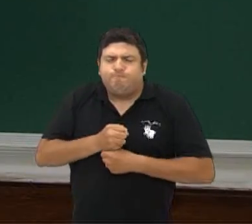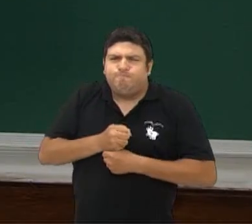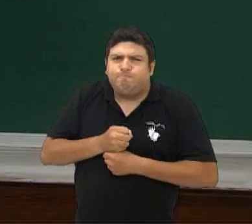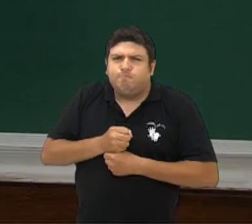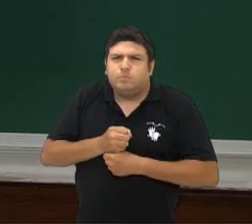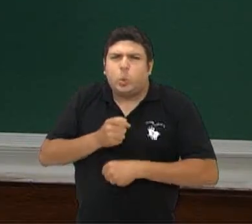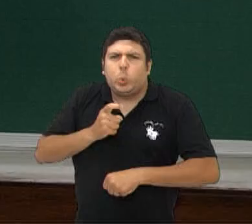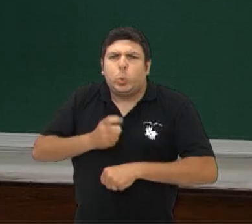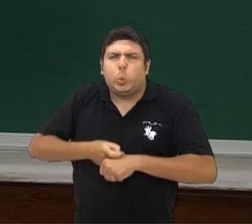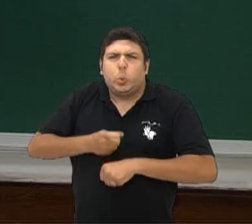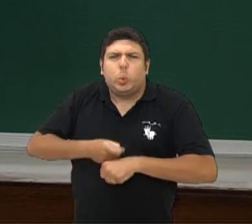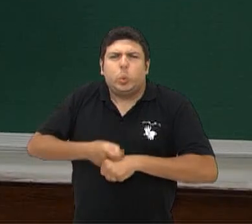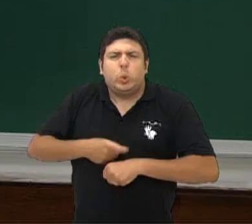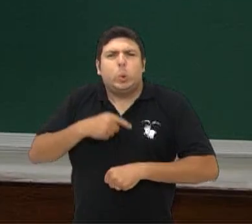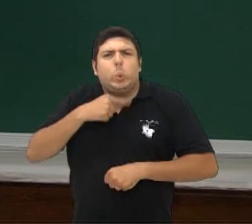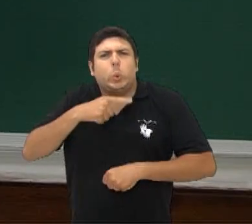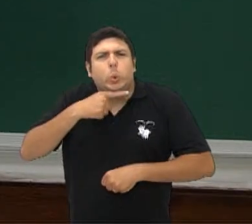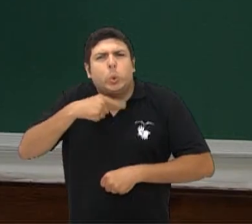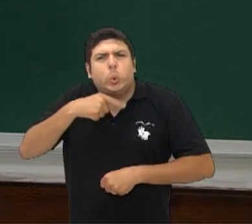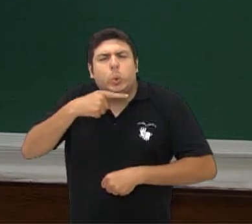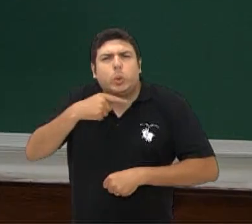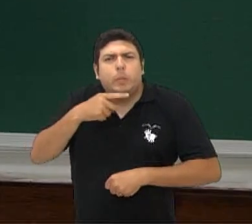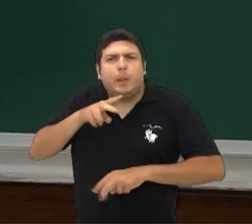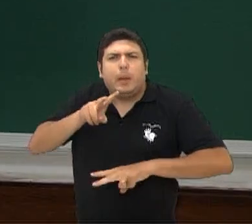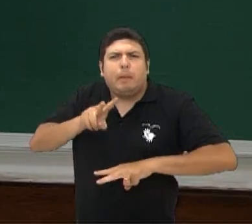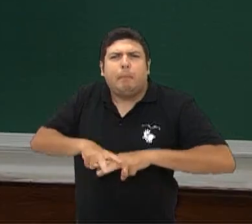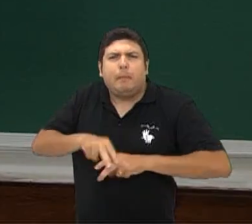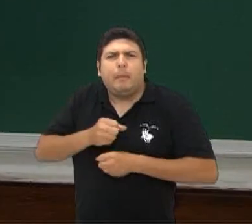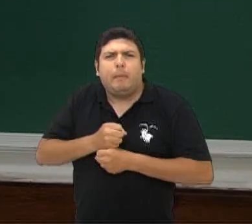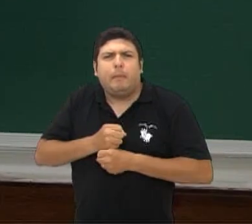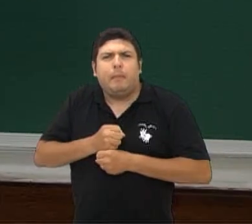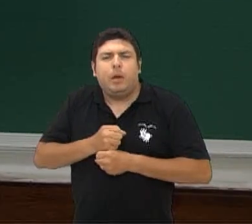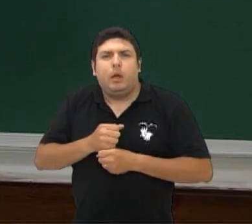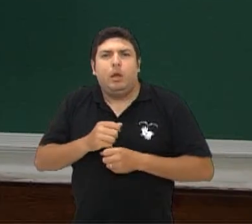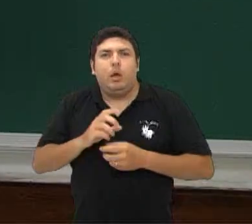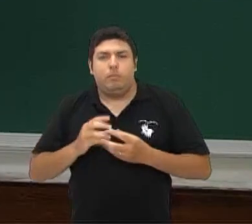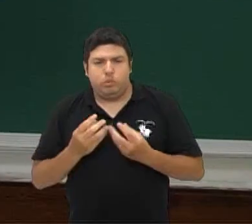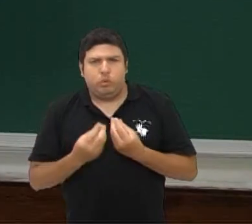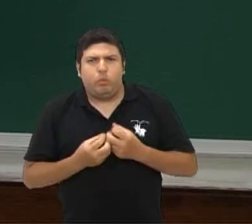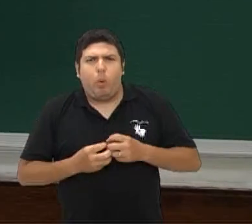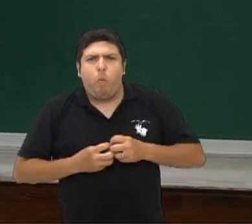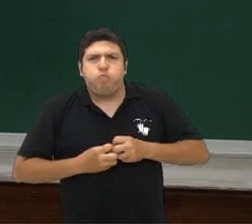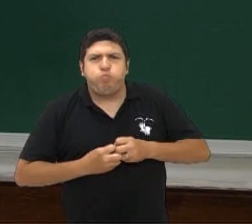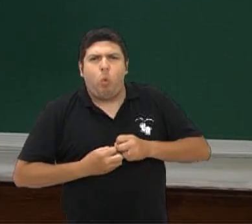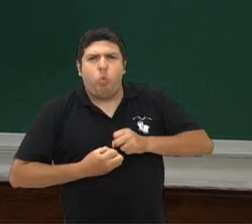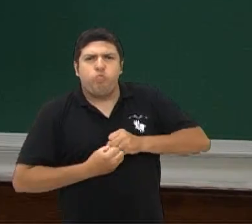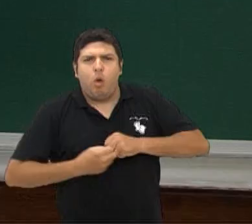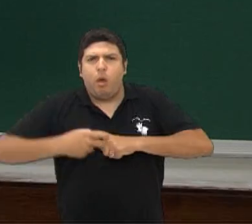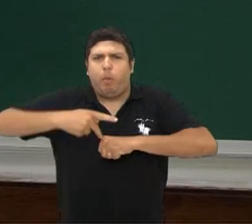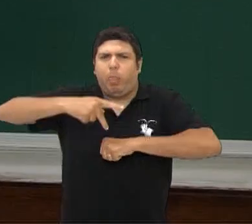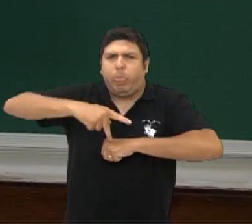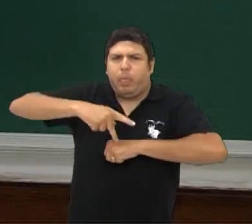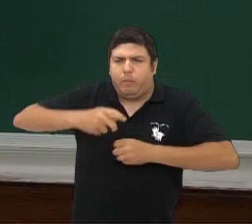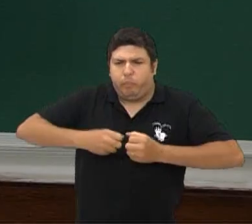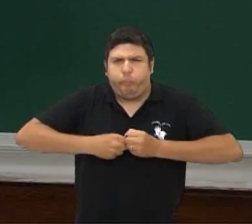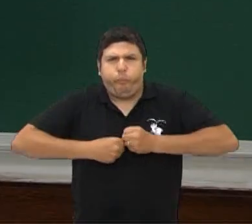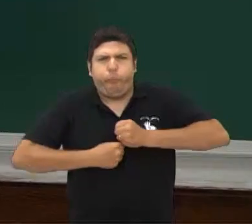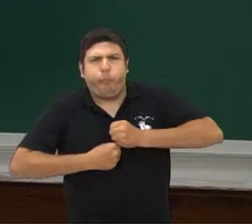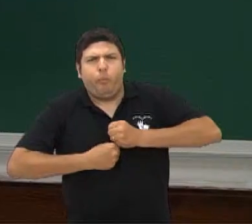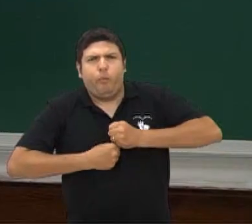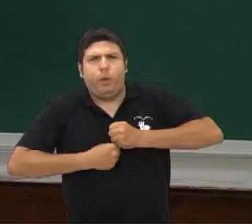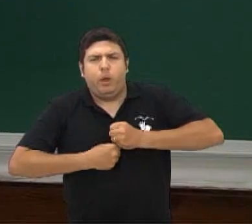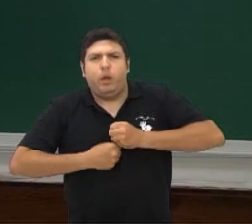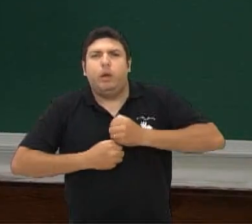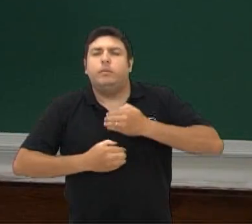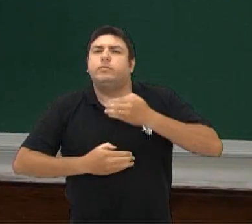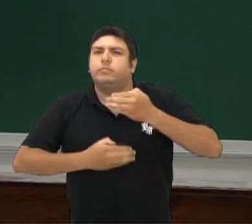banheiro, as fezes ficam muito tempo dentro do intestino, você vai perdendo muita água, as fezes podem empelotar, virar uma pedra de fezes dentro de você e tem que